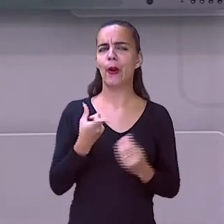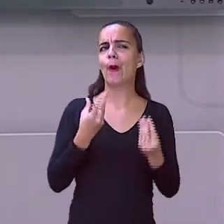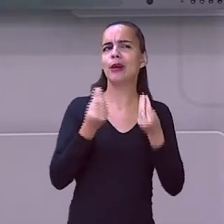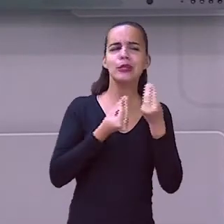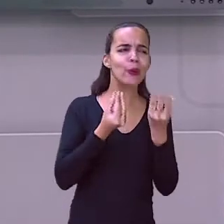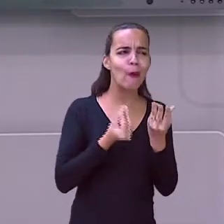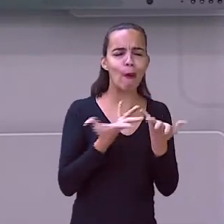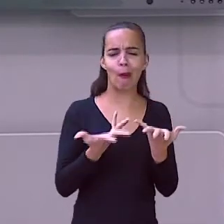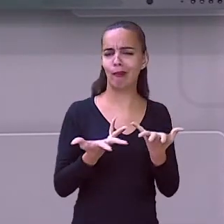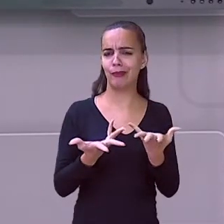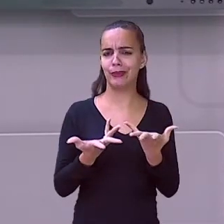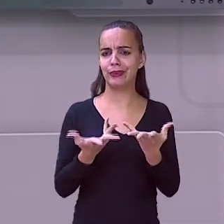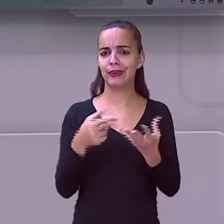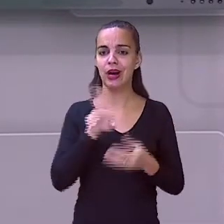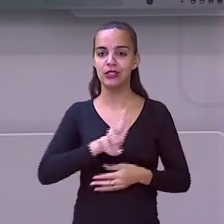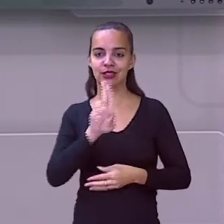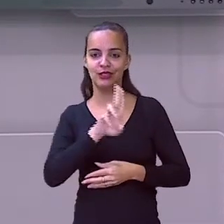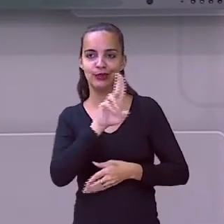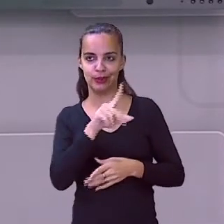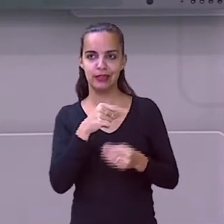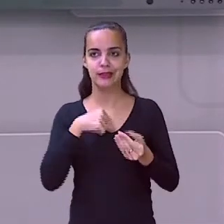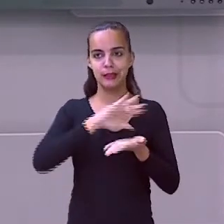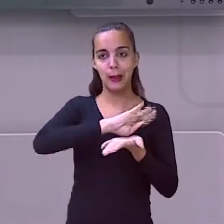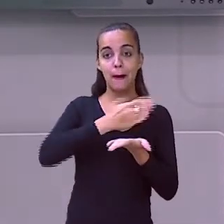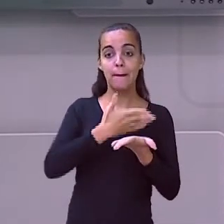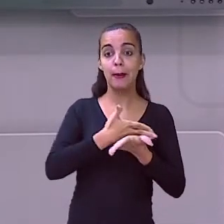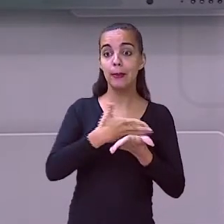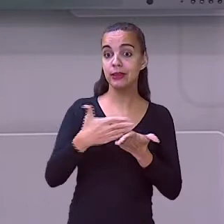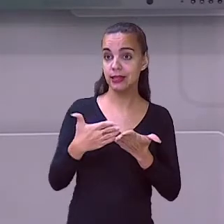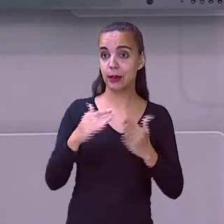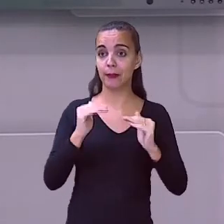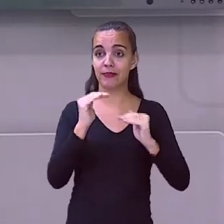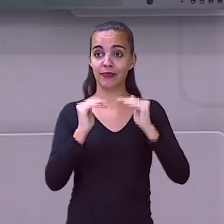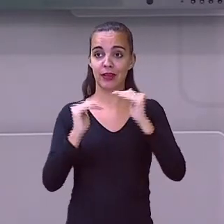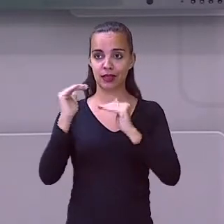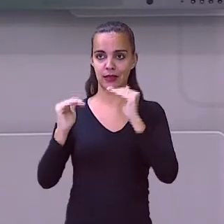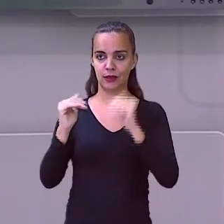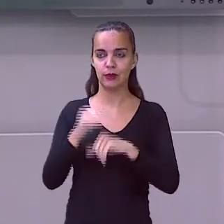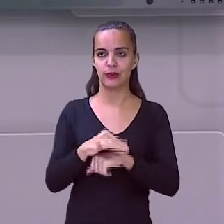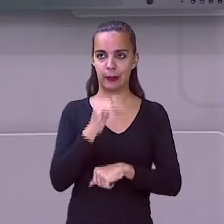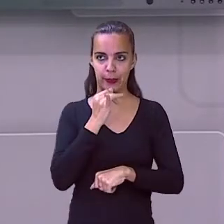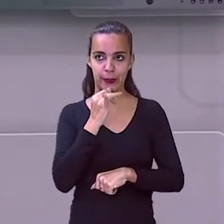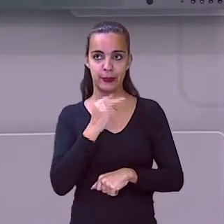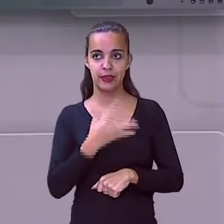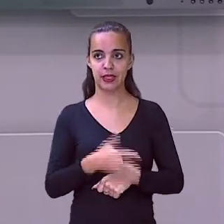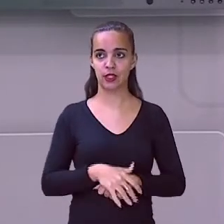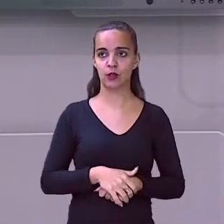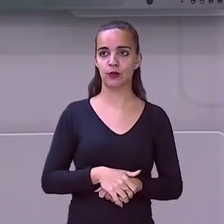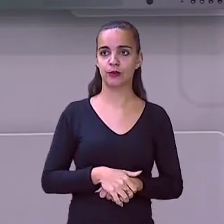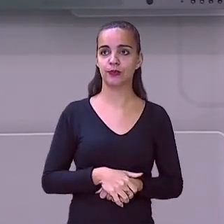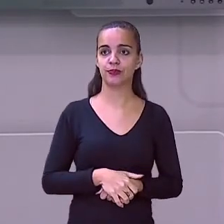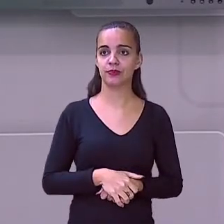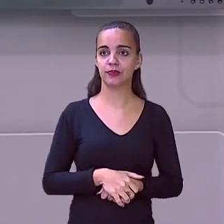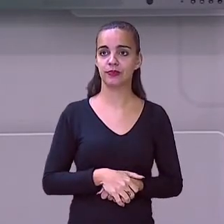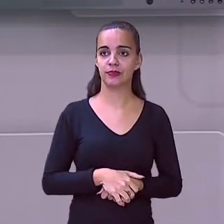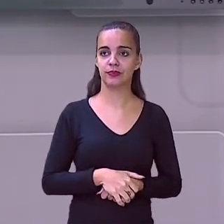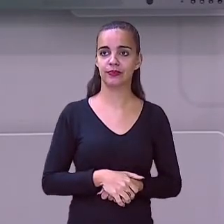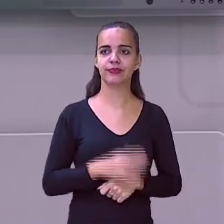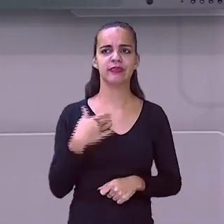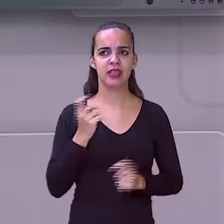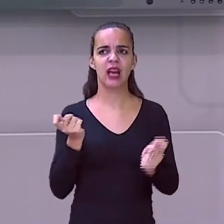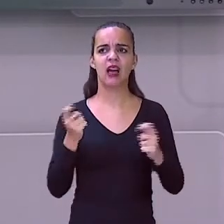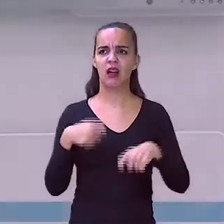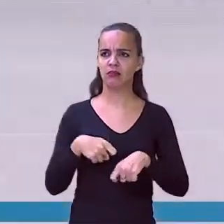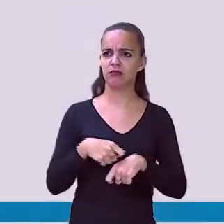método utilizar para separar os componentes daquela mistura? É